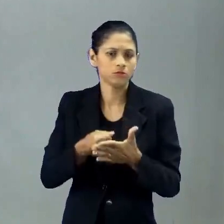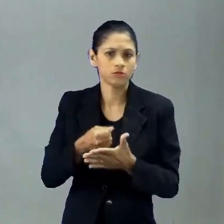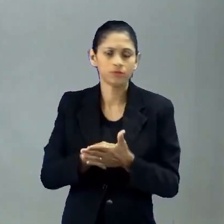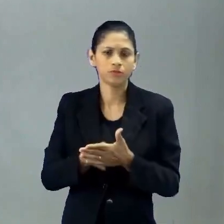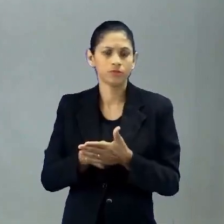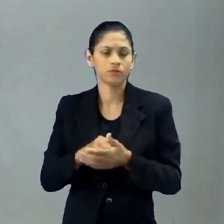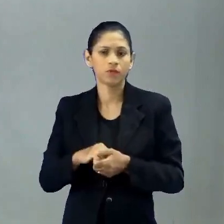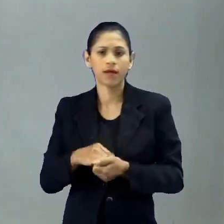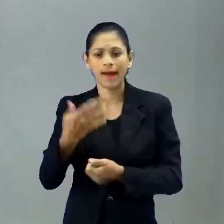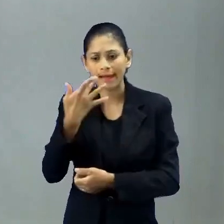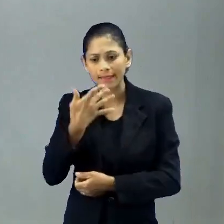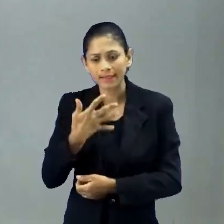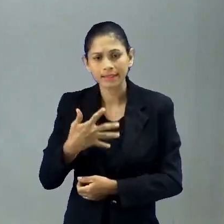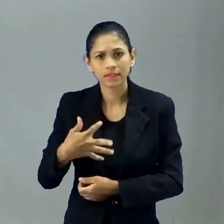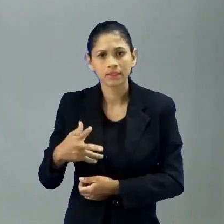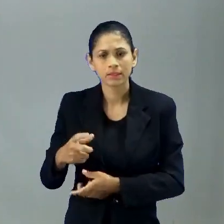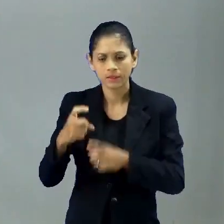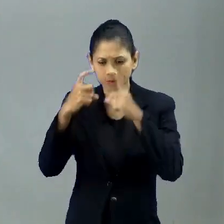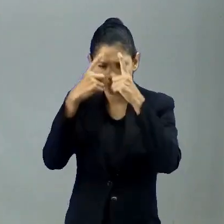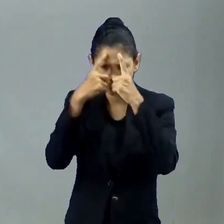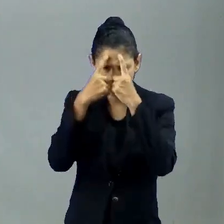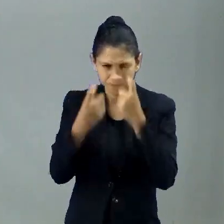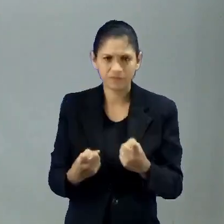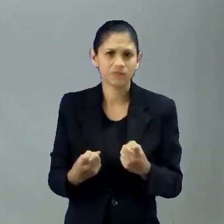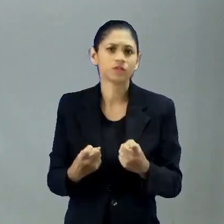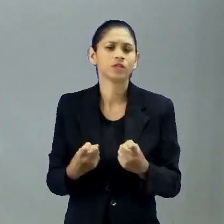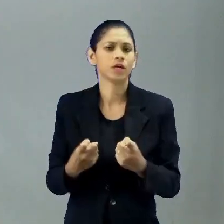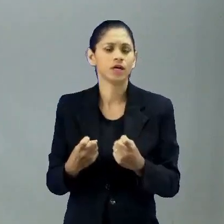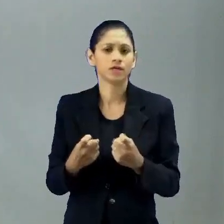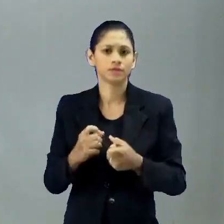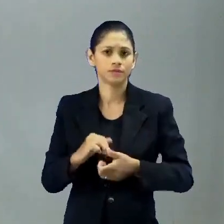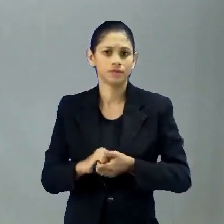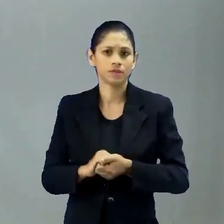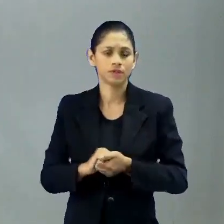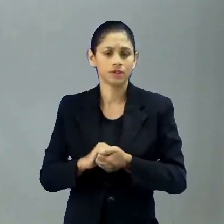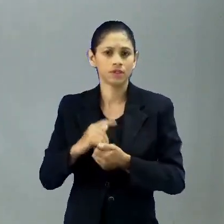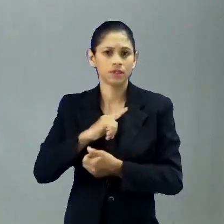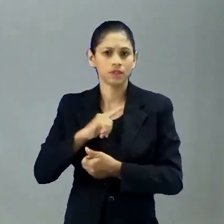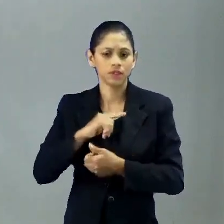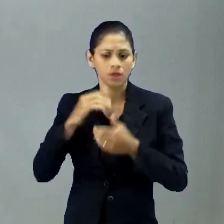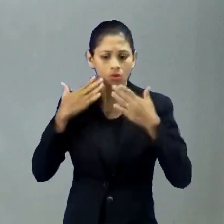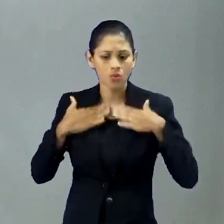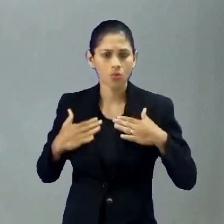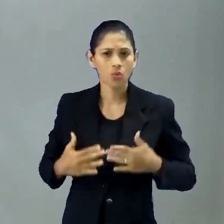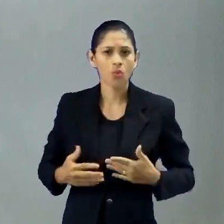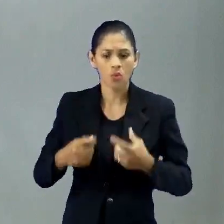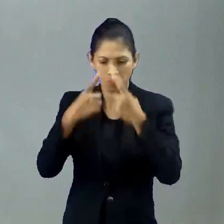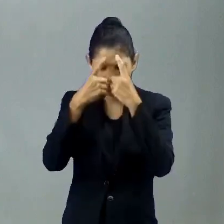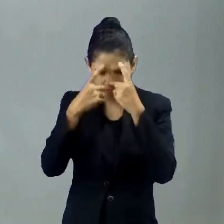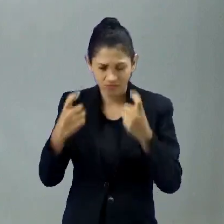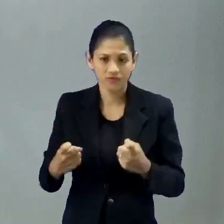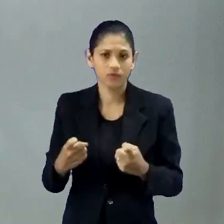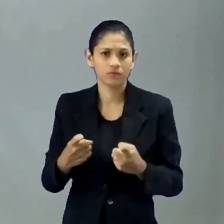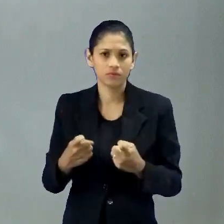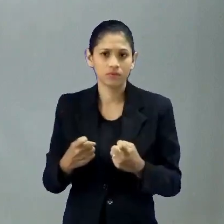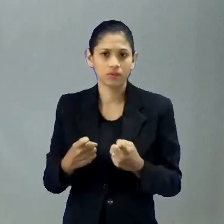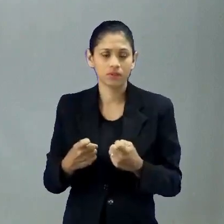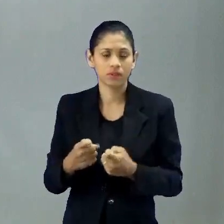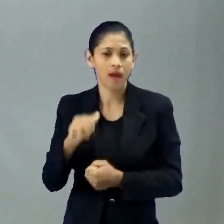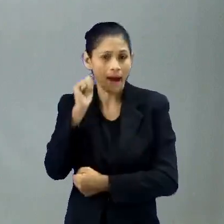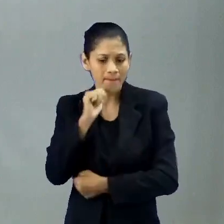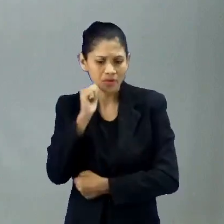abusada sexualmente, ela está tendo o corpo dela, por exemplo, violado. Uma mulher que é agredida está tendo o seu